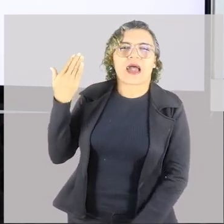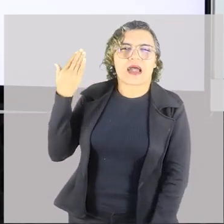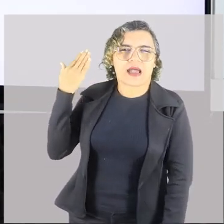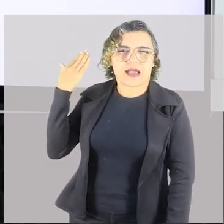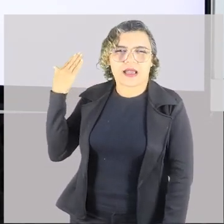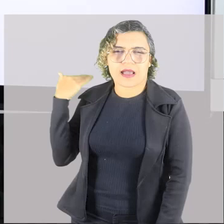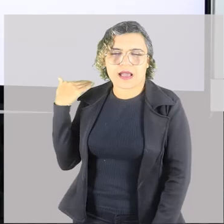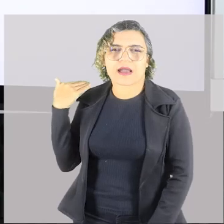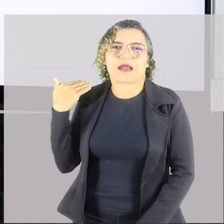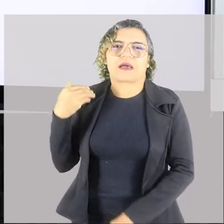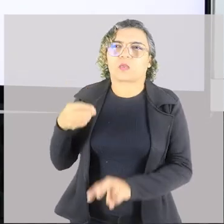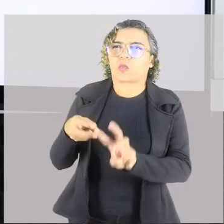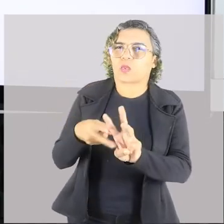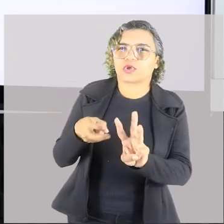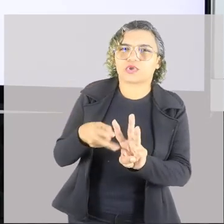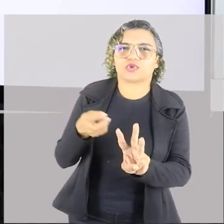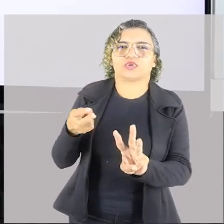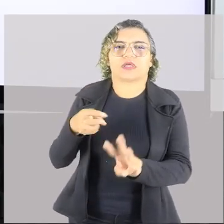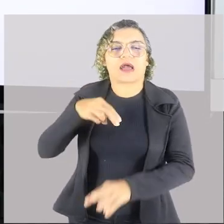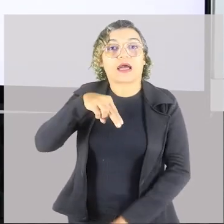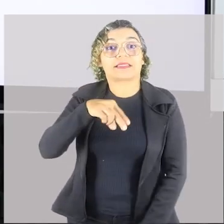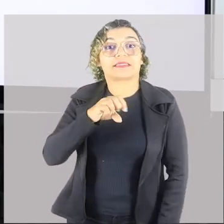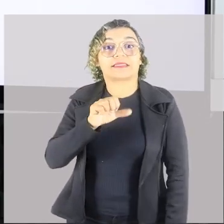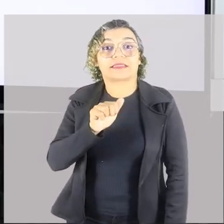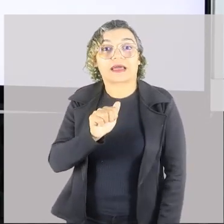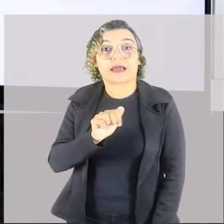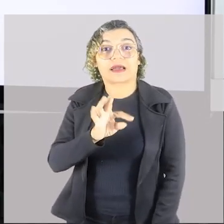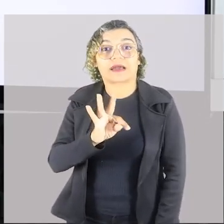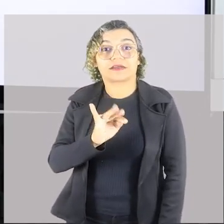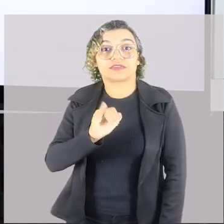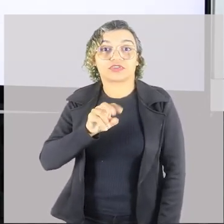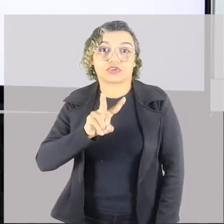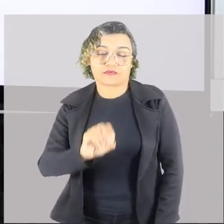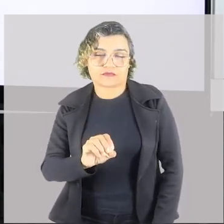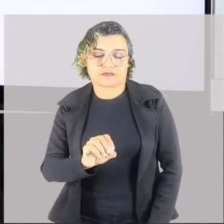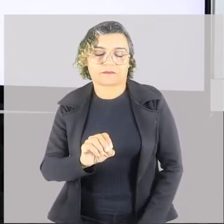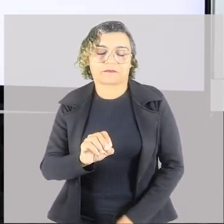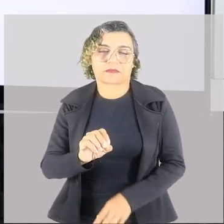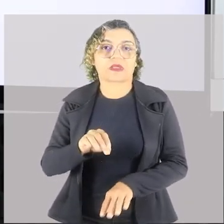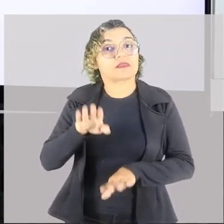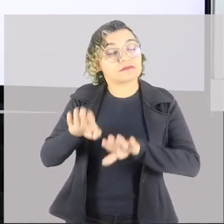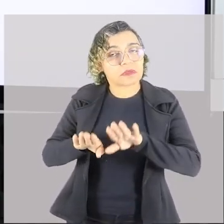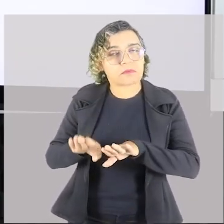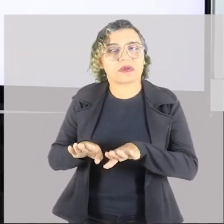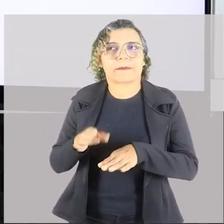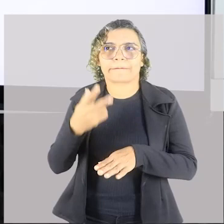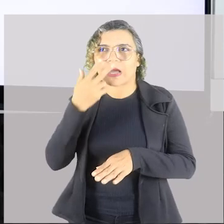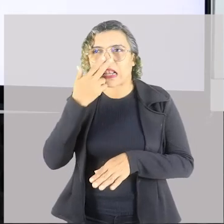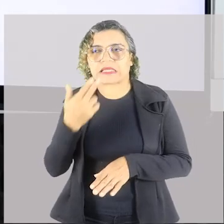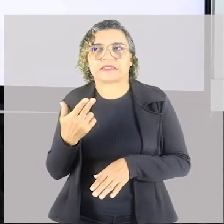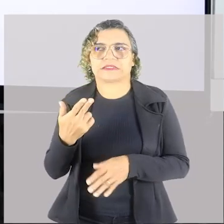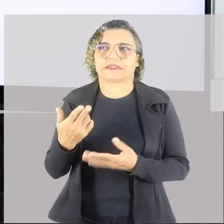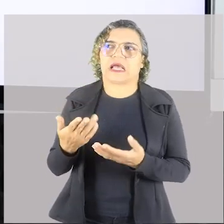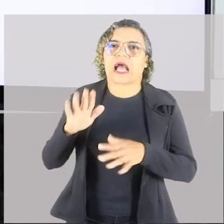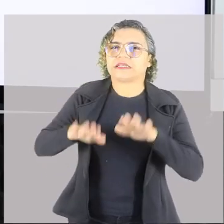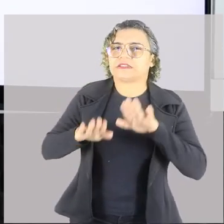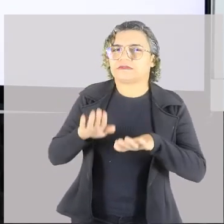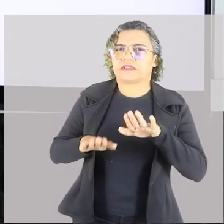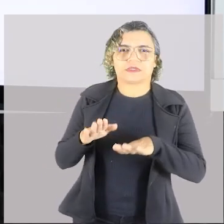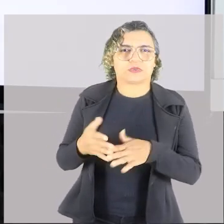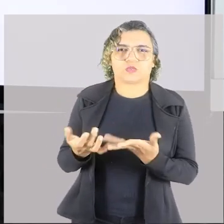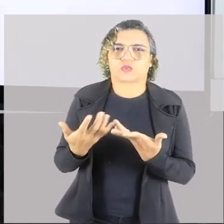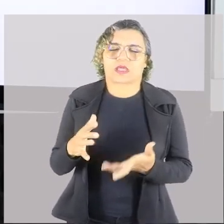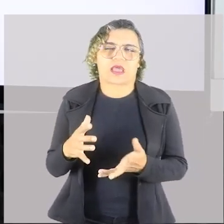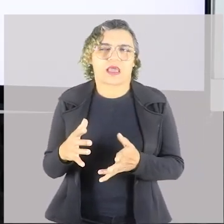do indígena, e, ao mesmo tempo, não querer que aquela figura esteja ali próximo, né? Não querer interagir,